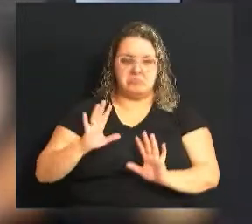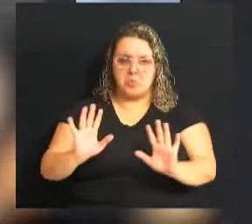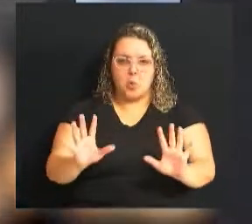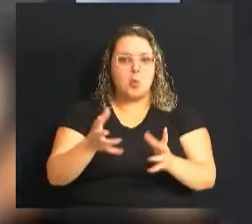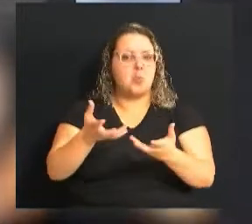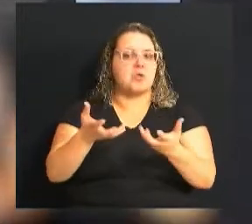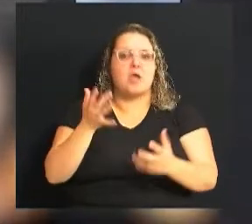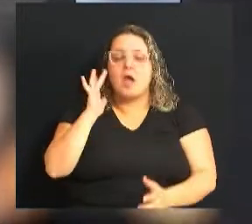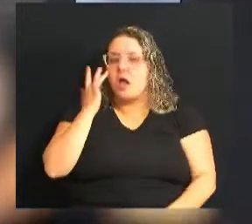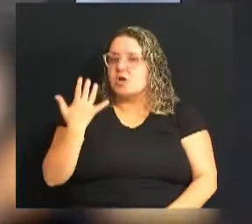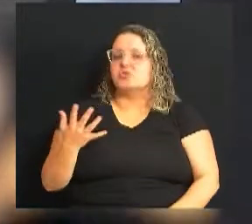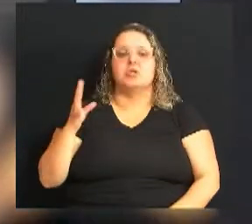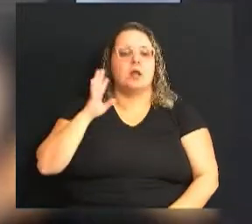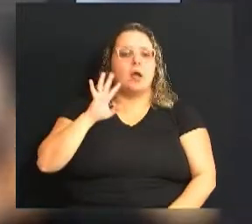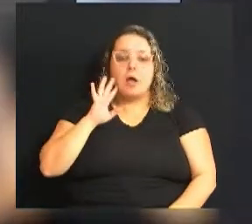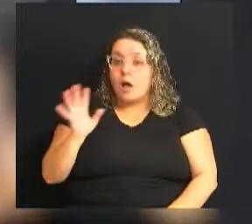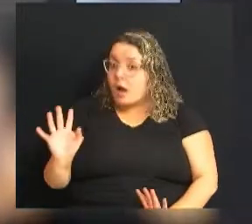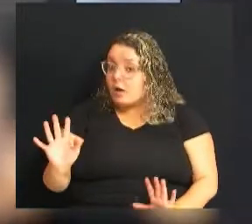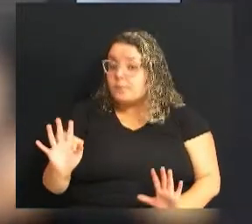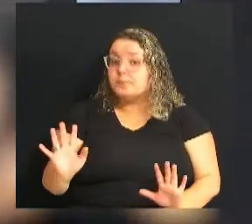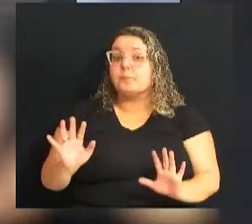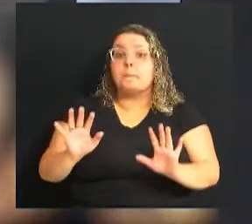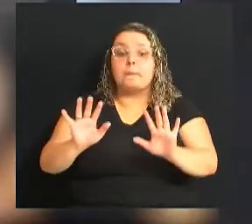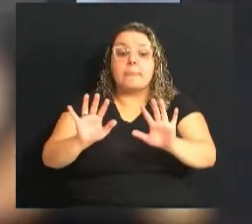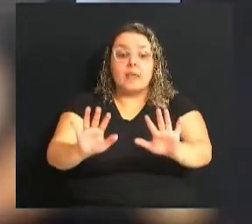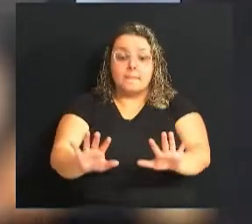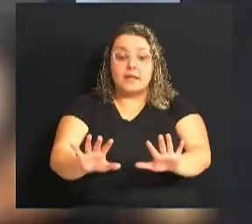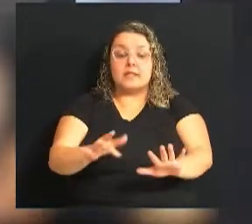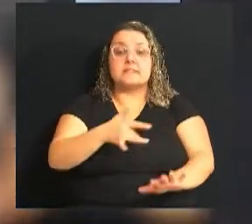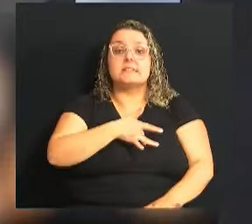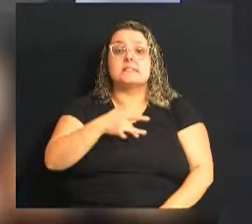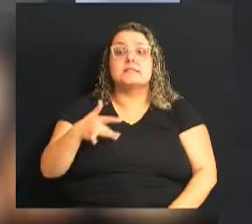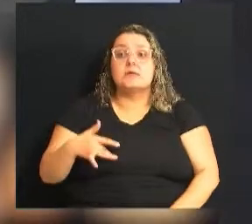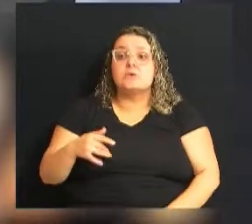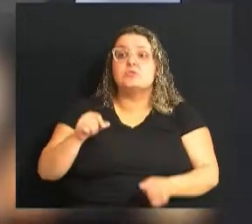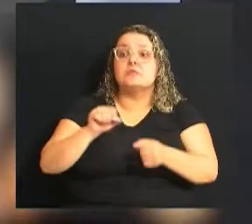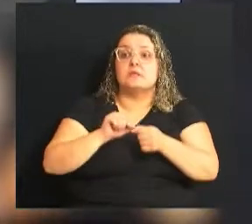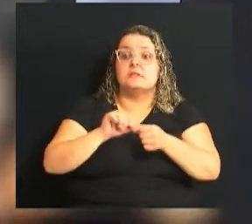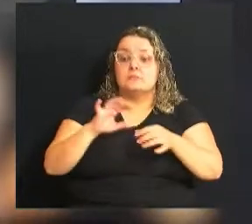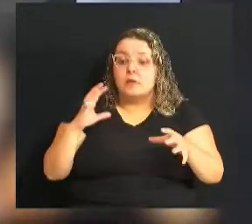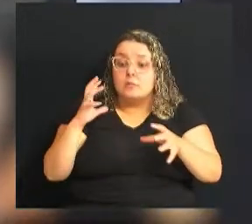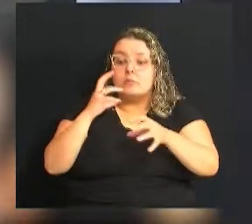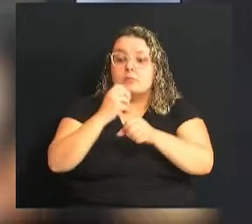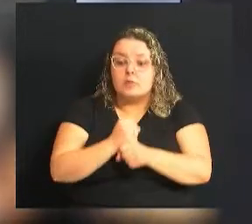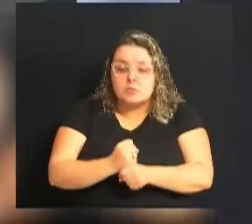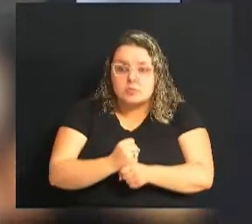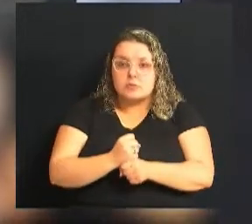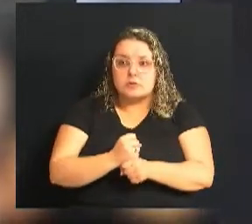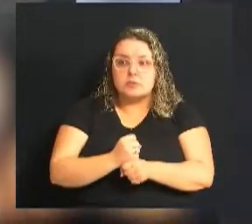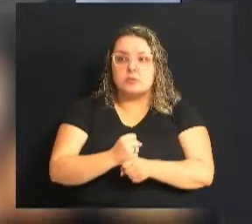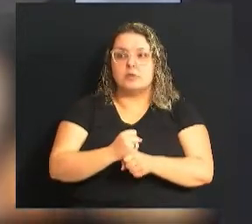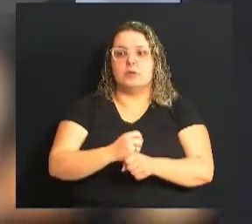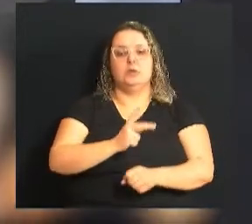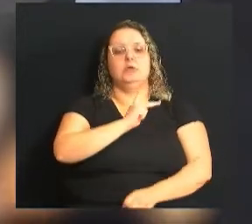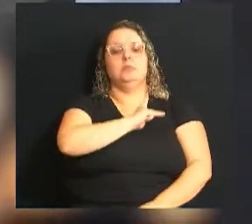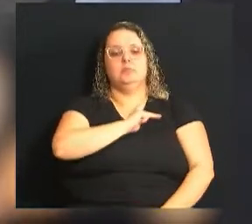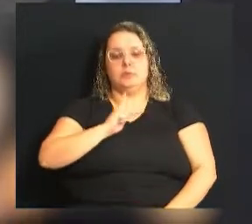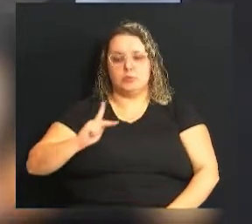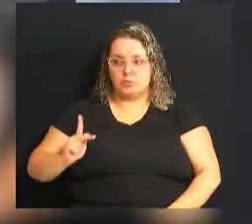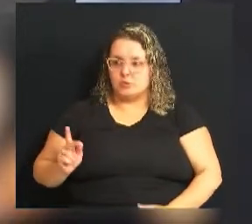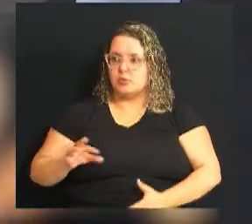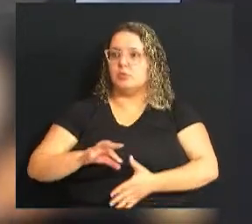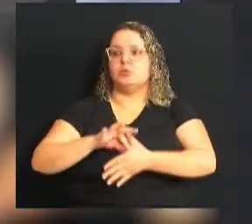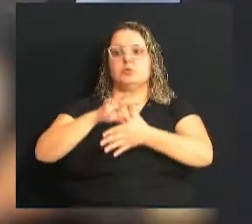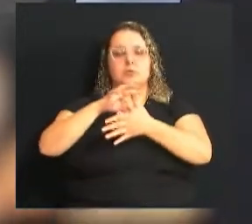acha interessante, mas que a saúde nós façamos um pacote. Que o presidente, que o líder de governo,